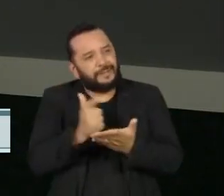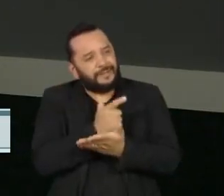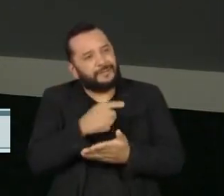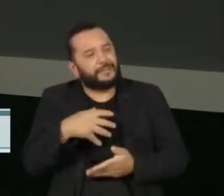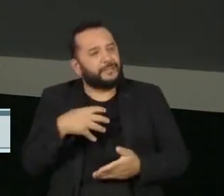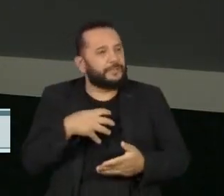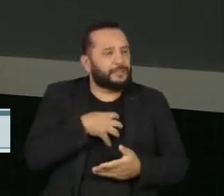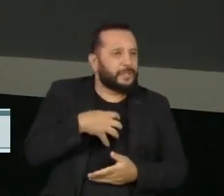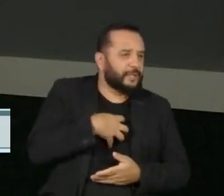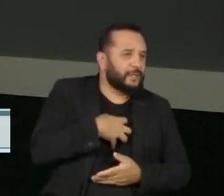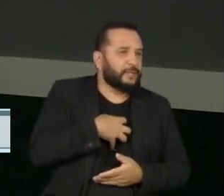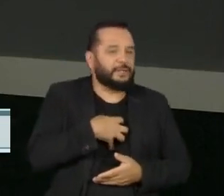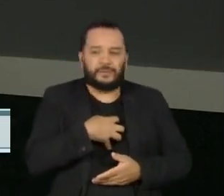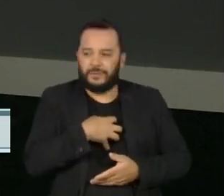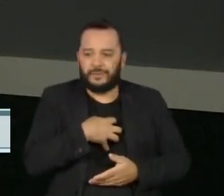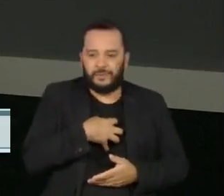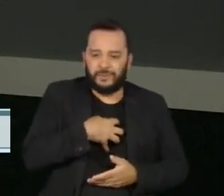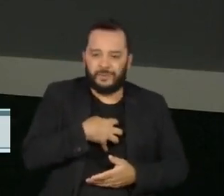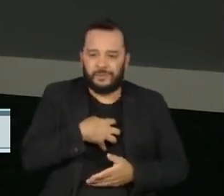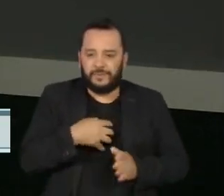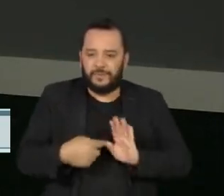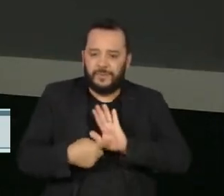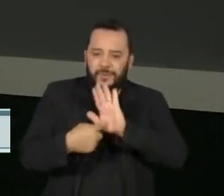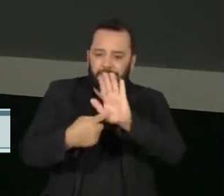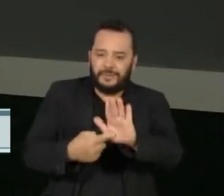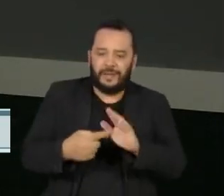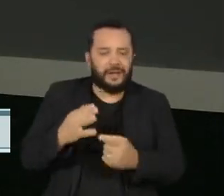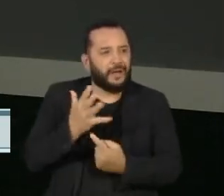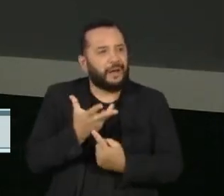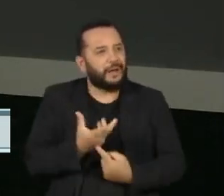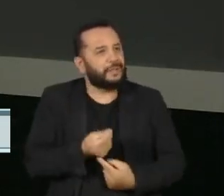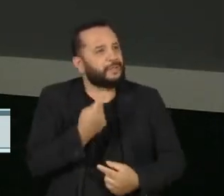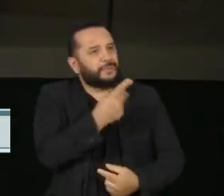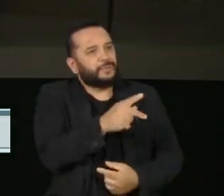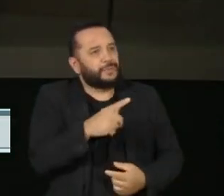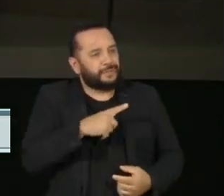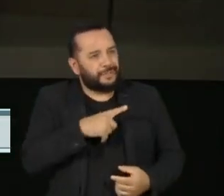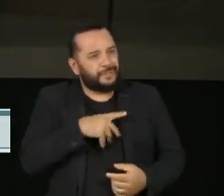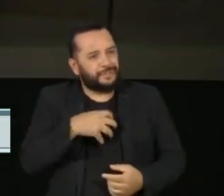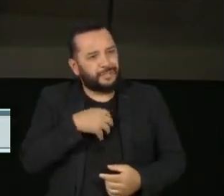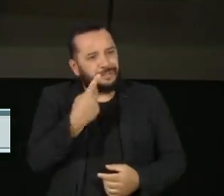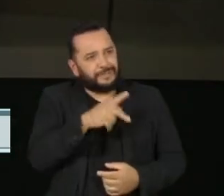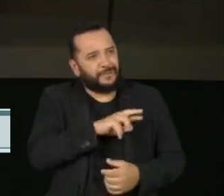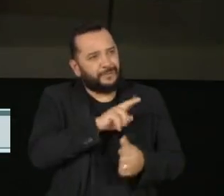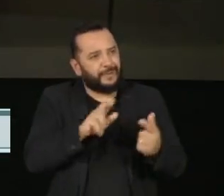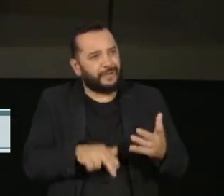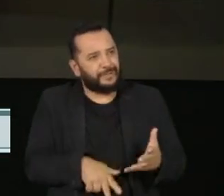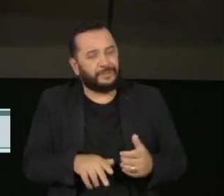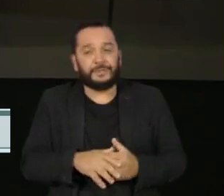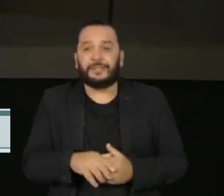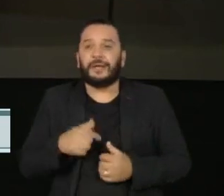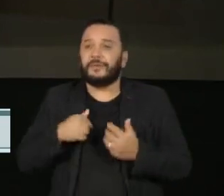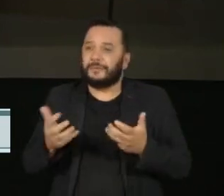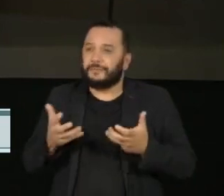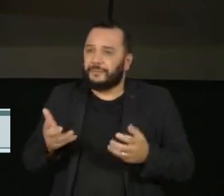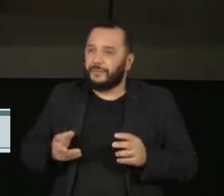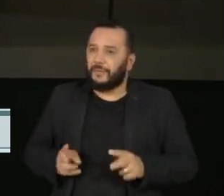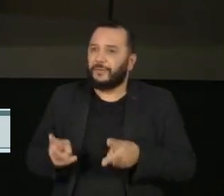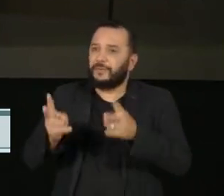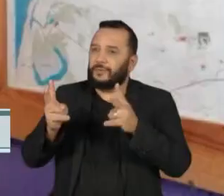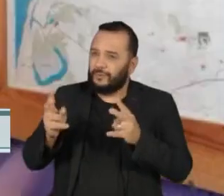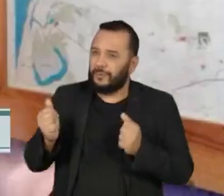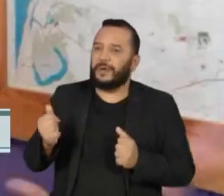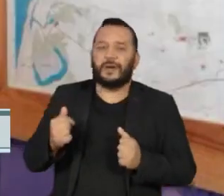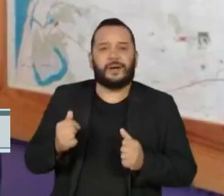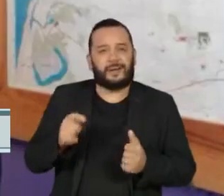formas das suas expressões de arte, não? Que são muitas. O meu desejo é continuar